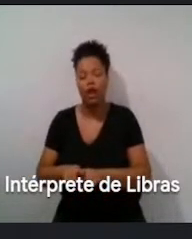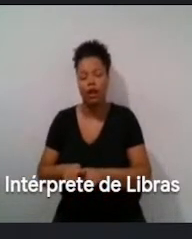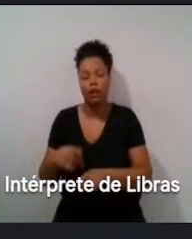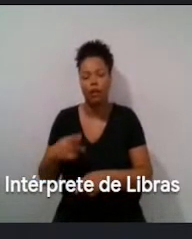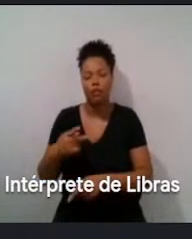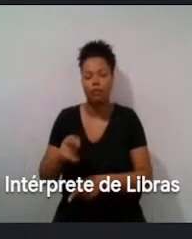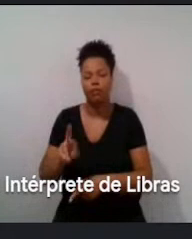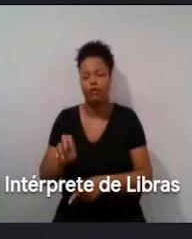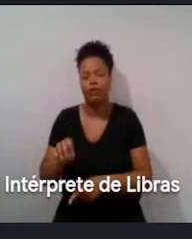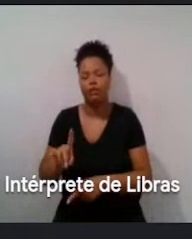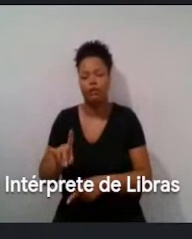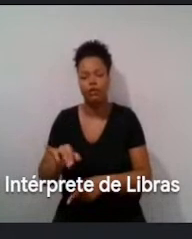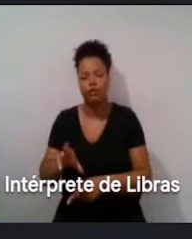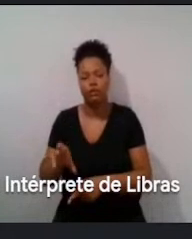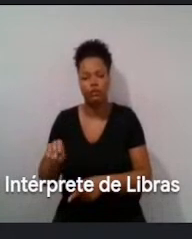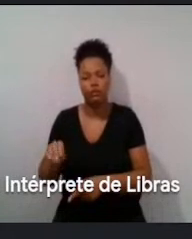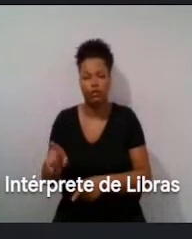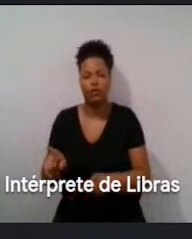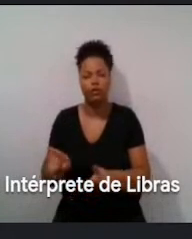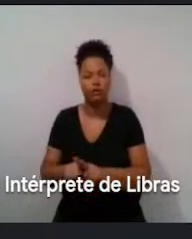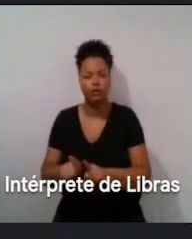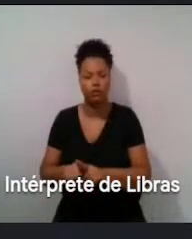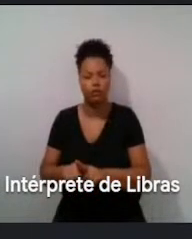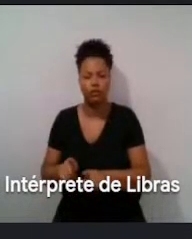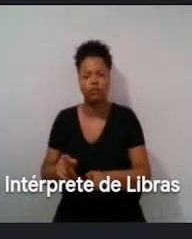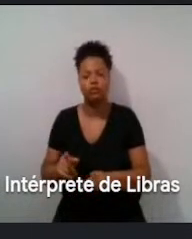aprovação das contas com ressalvas.